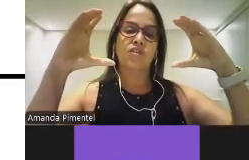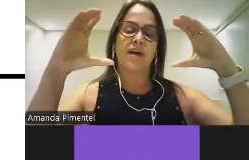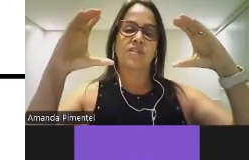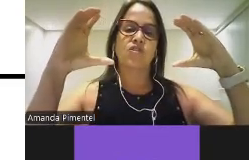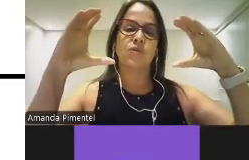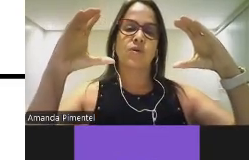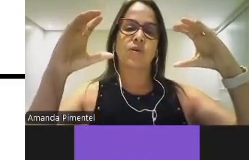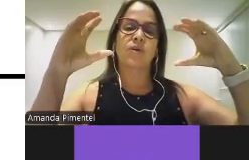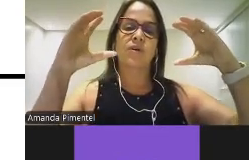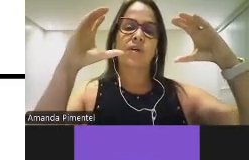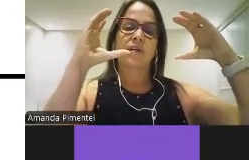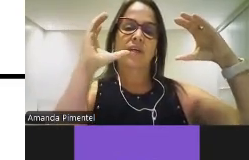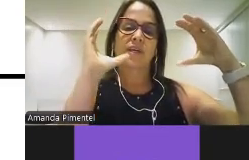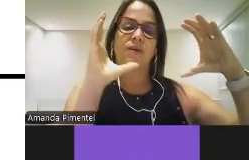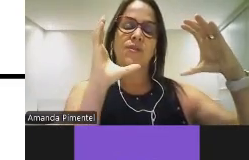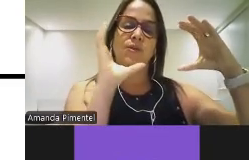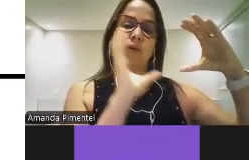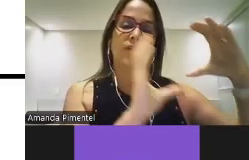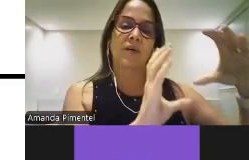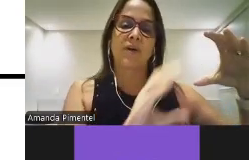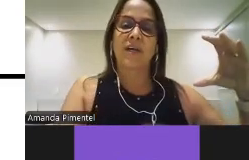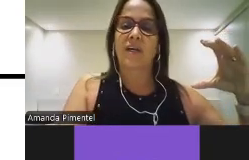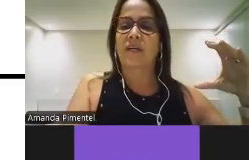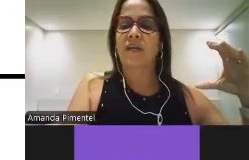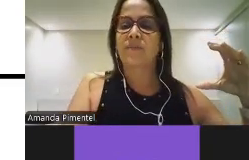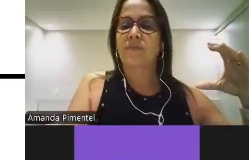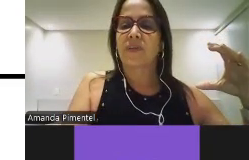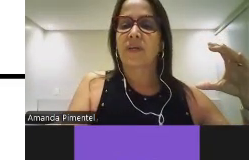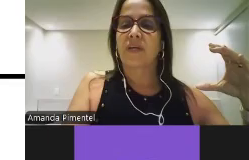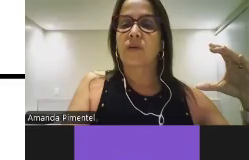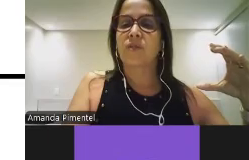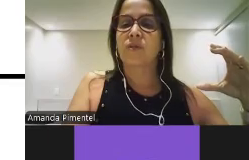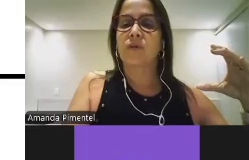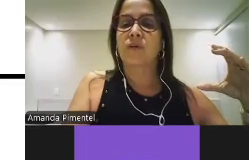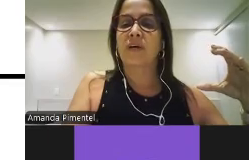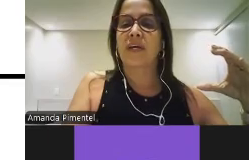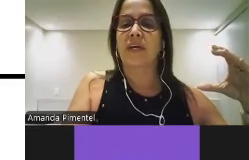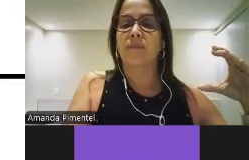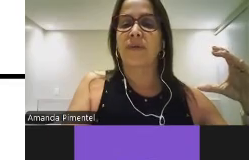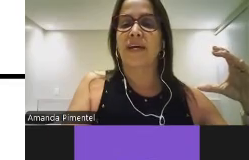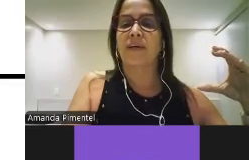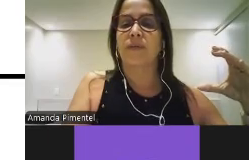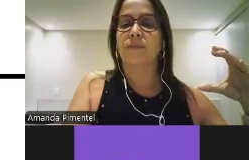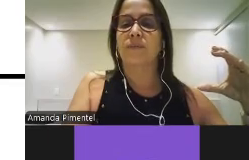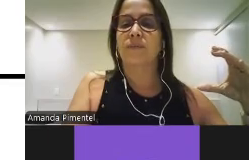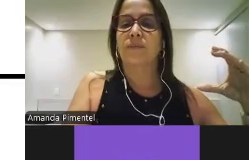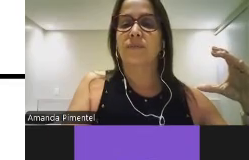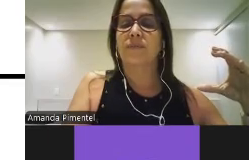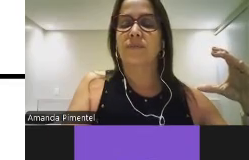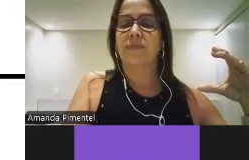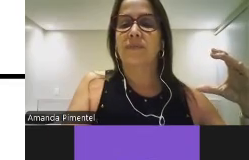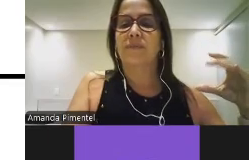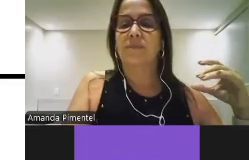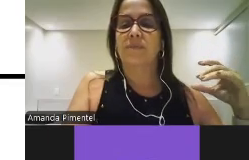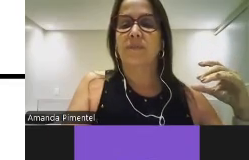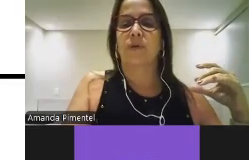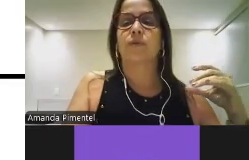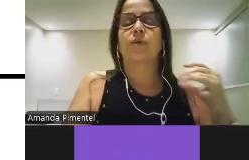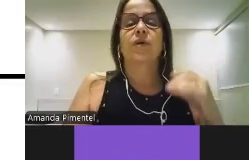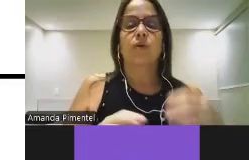duas grandes fases do No sono, que HPV. é o sono não REM e o Olha. sono REM. Peraí,